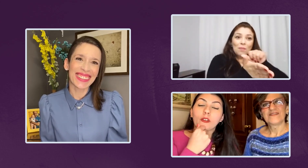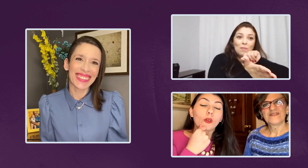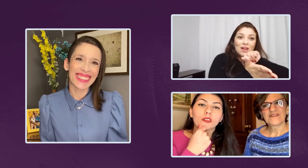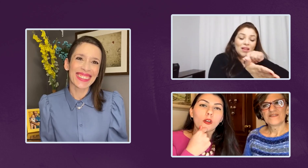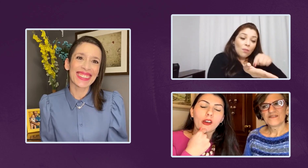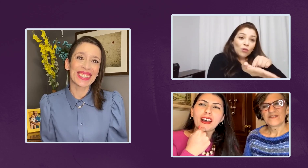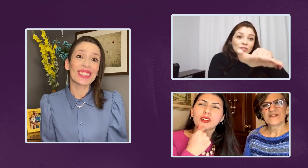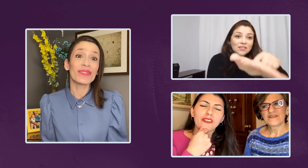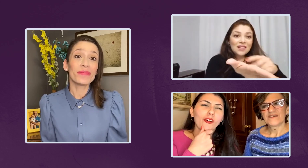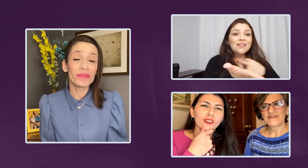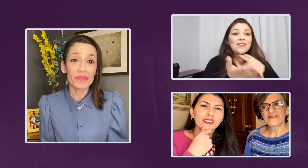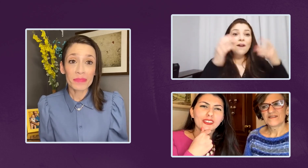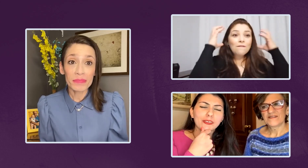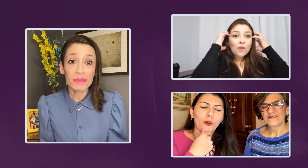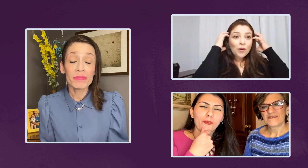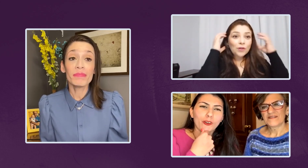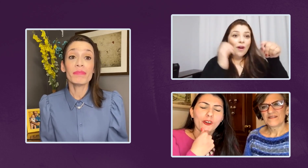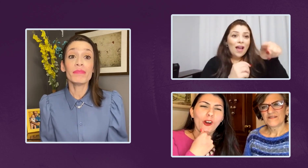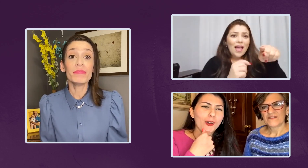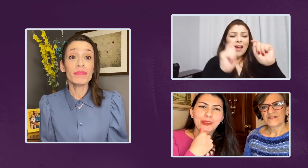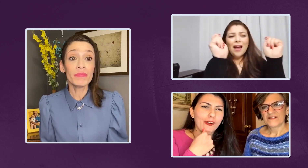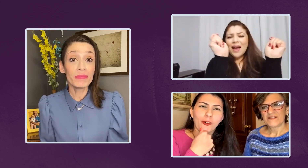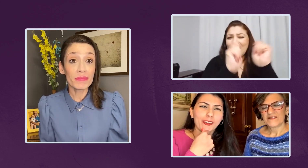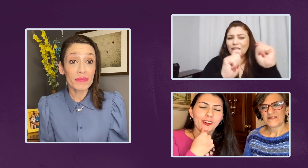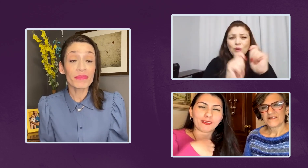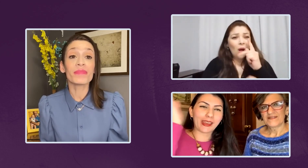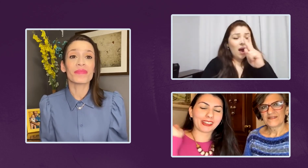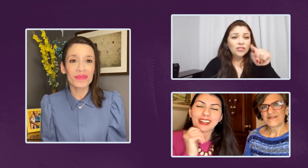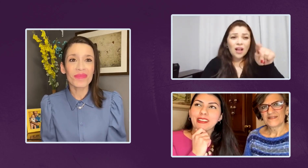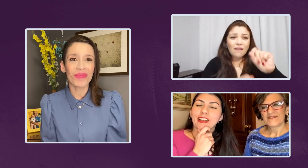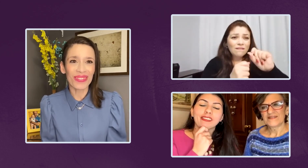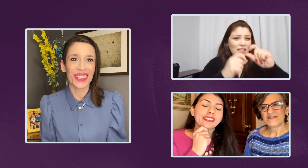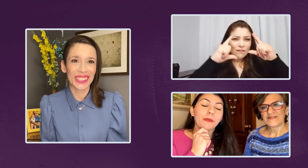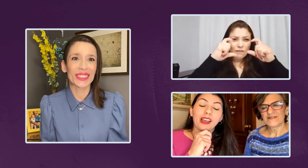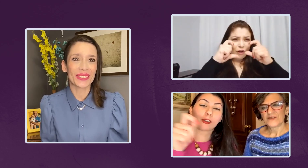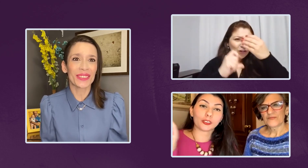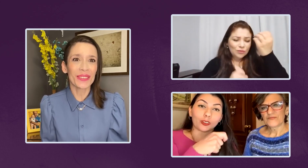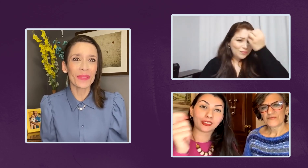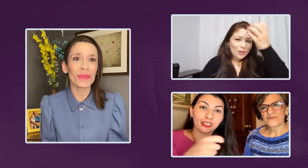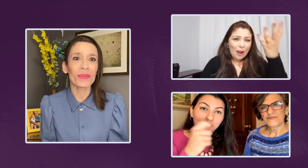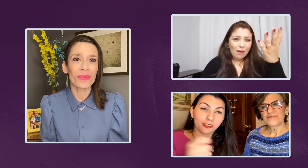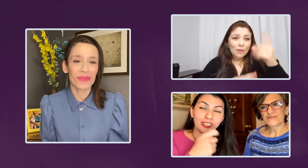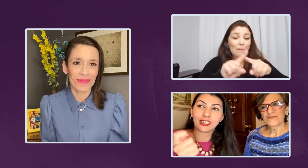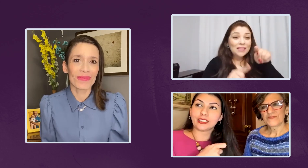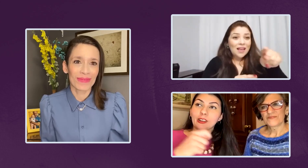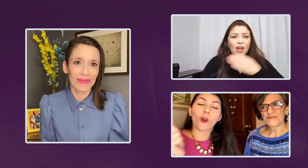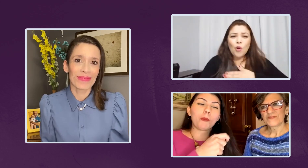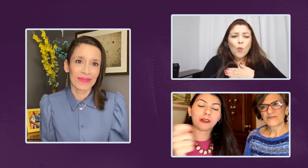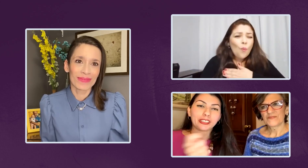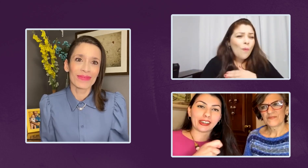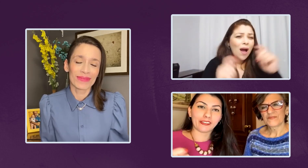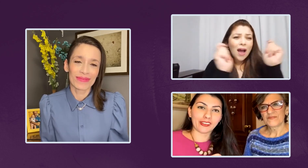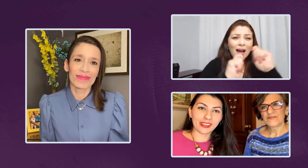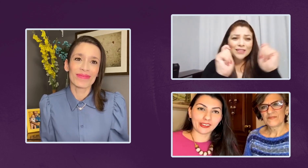e a Fono adorou. Eu acho que a Fono tirou fotocópia ou guardou, não lembro exatamente o que aconteceu, porque ela gostou tanto de como